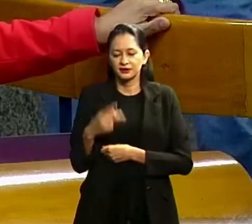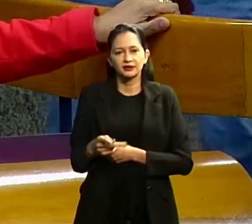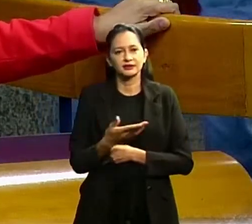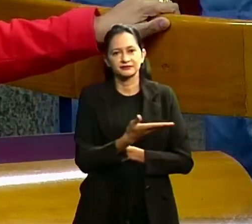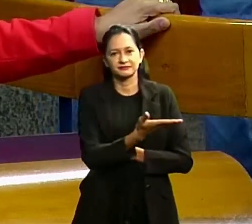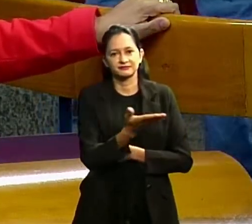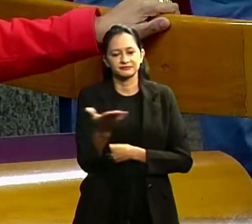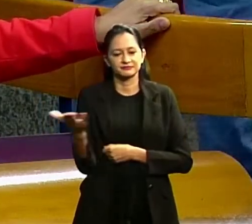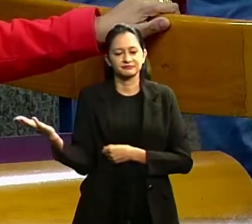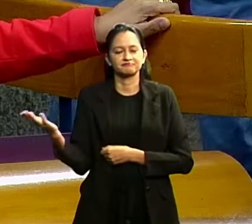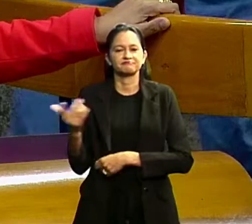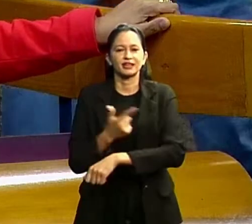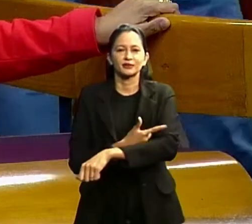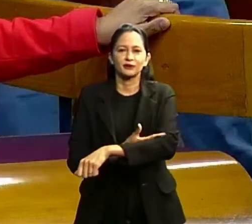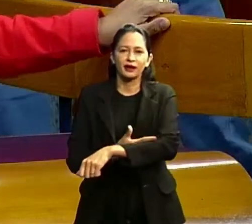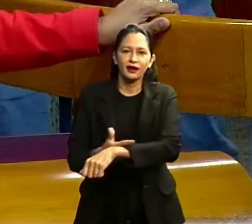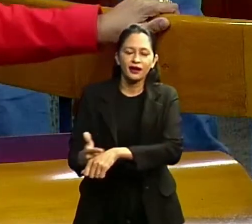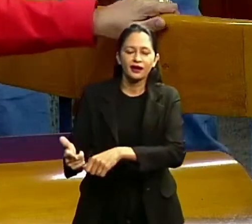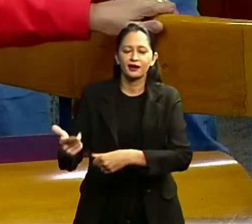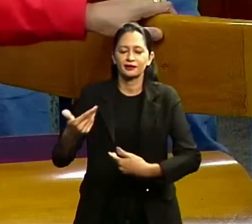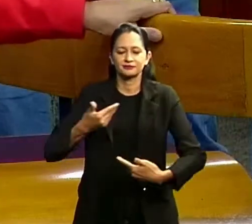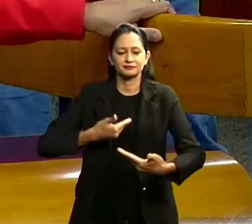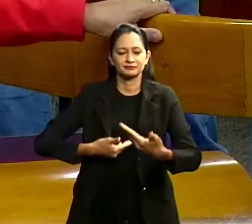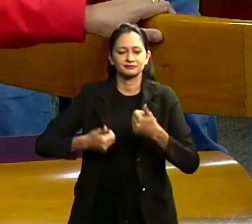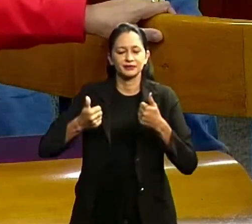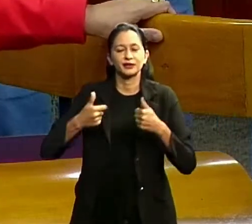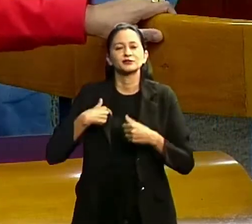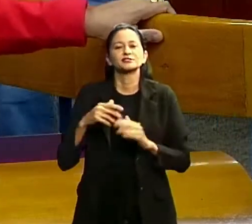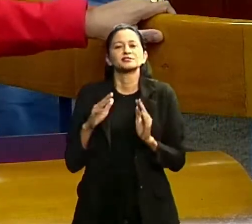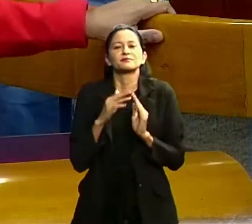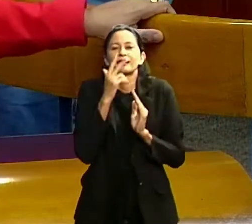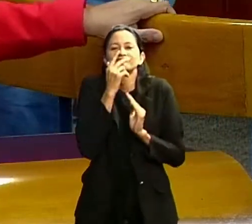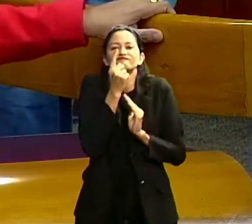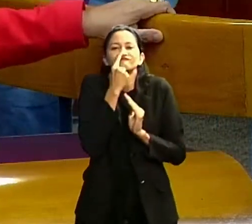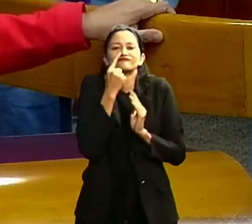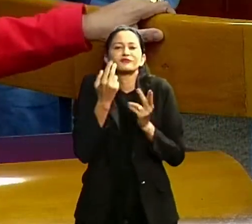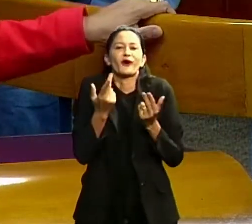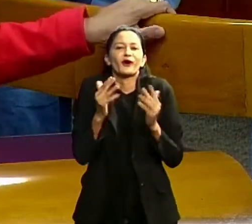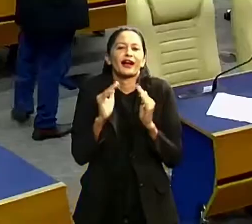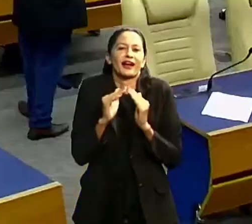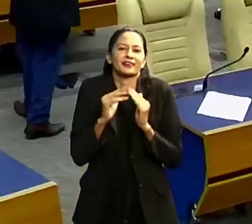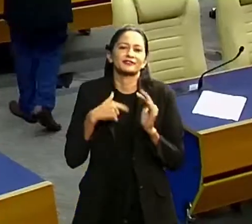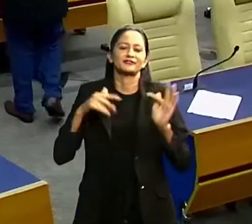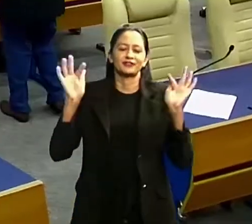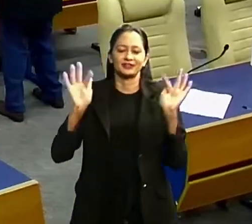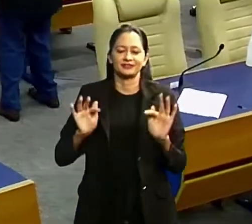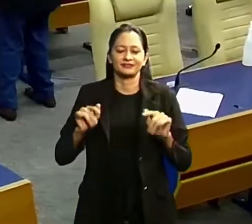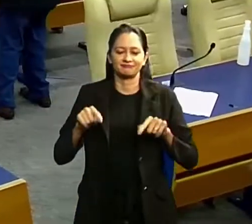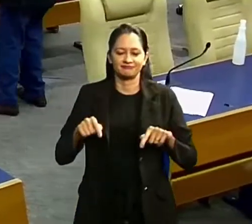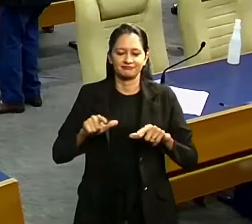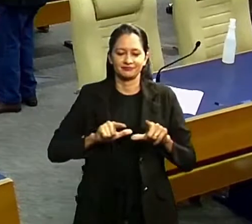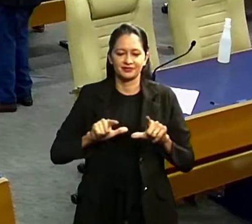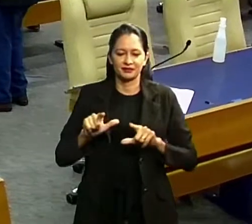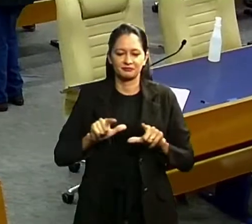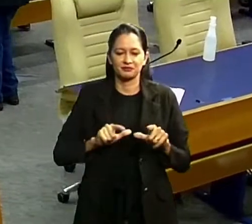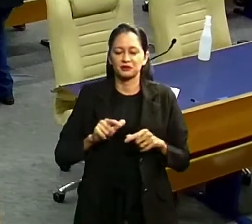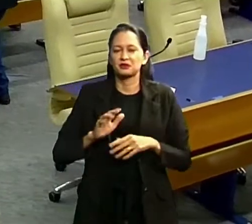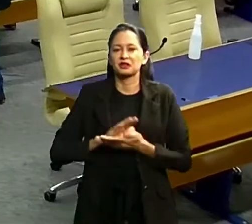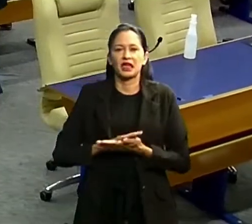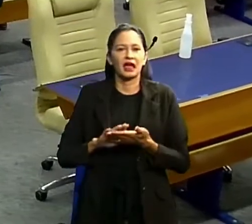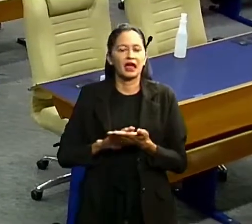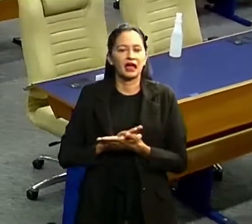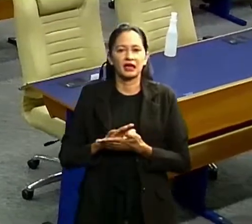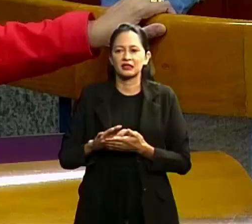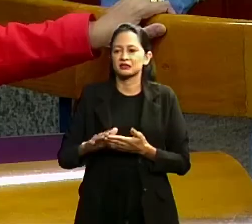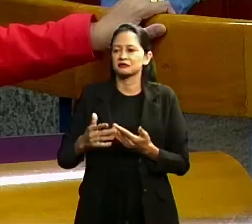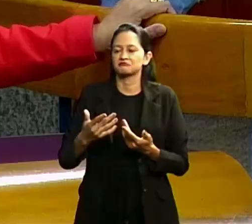dessa casa, são os gentlemen. Eu me sinto em casa. Eu sou muito feliz aqui. Graças a Deus, nunca passei por nada